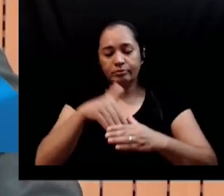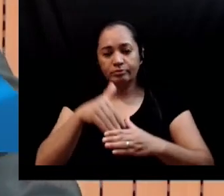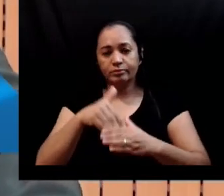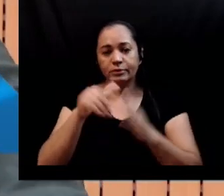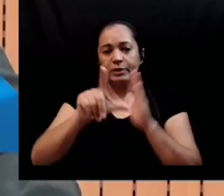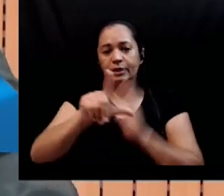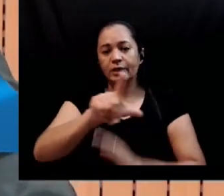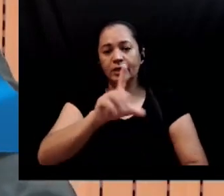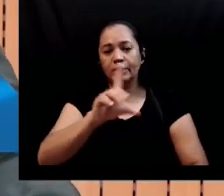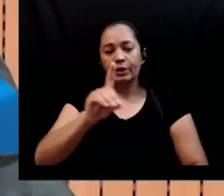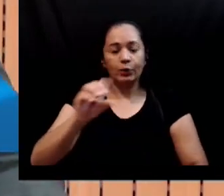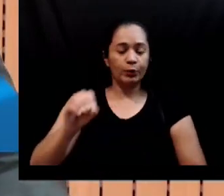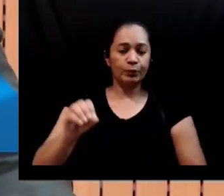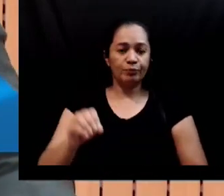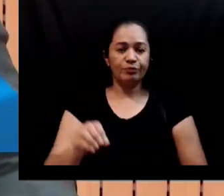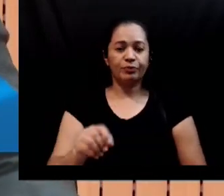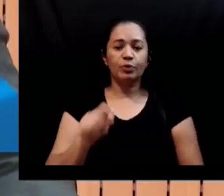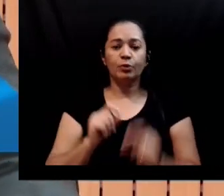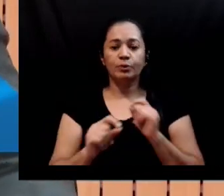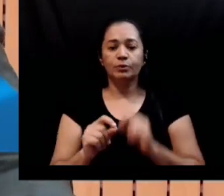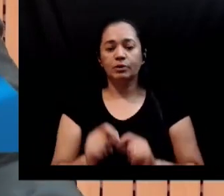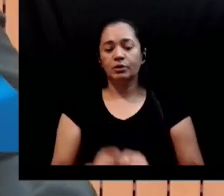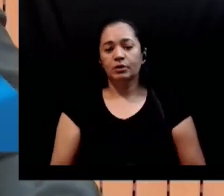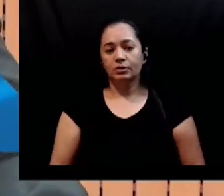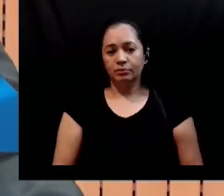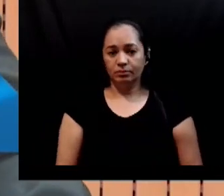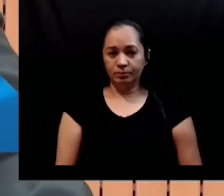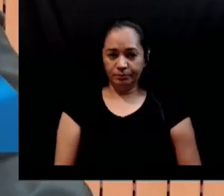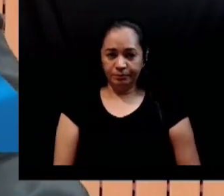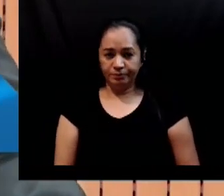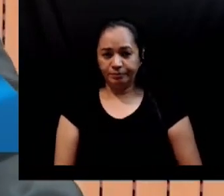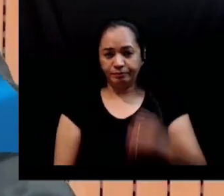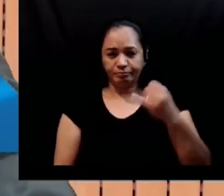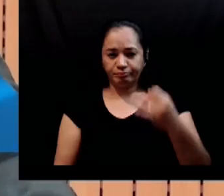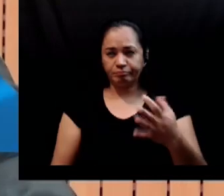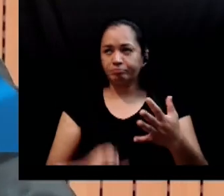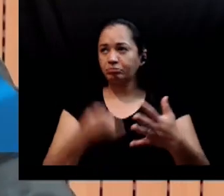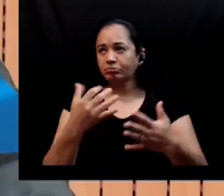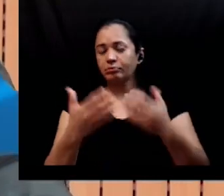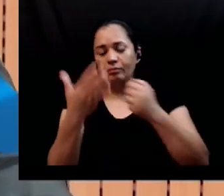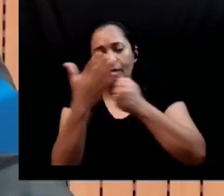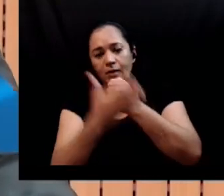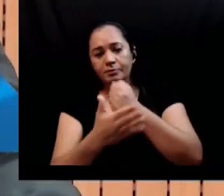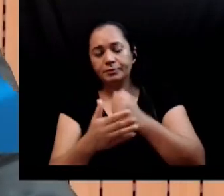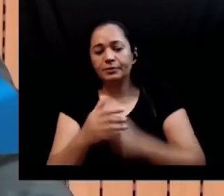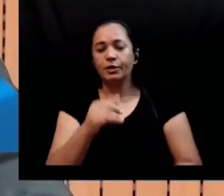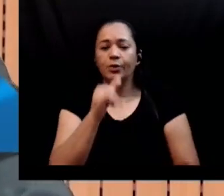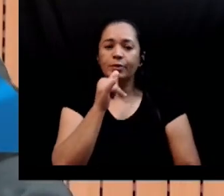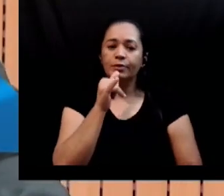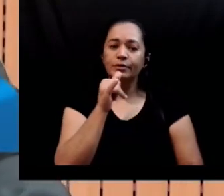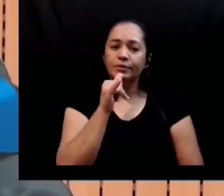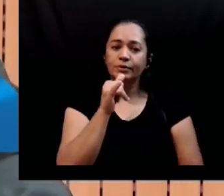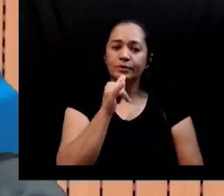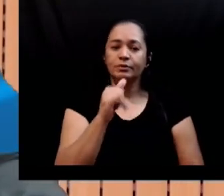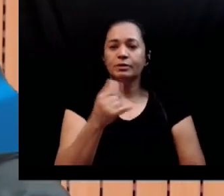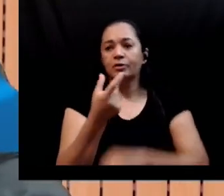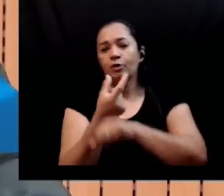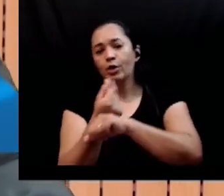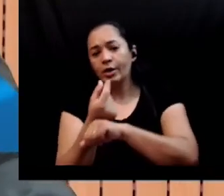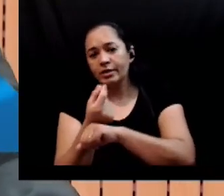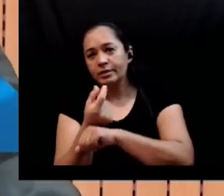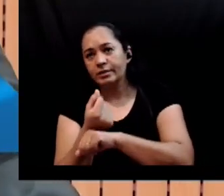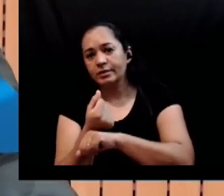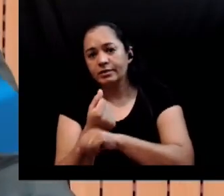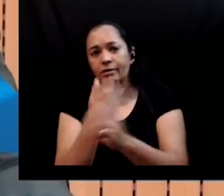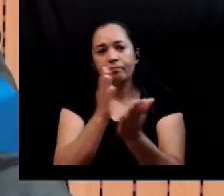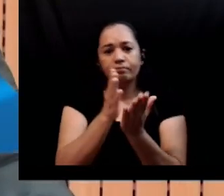que ela vai nos dar parâmetros, por exemplo, as diretrizes de receita, as diretrizes de